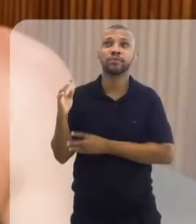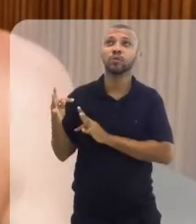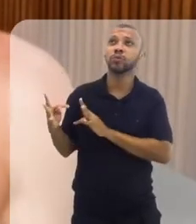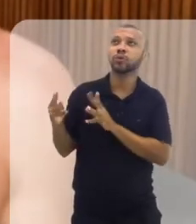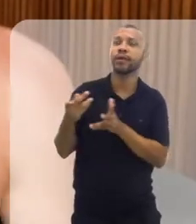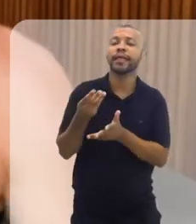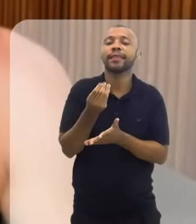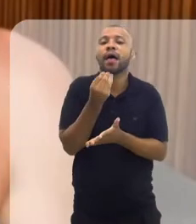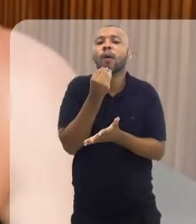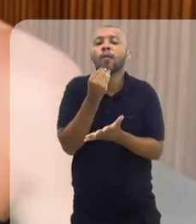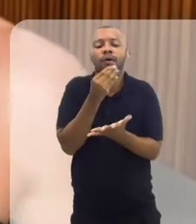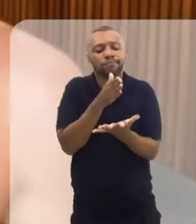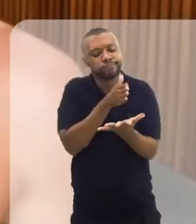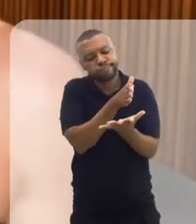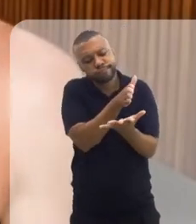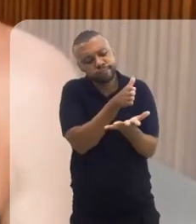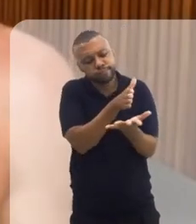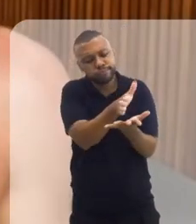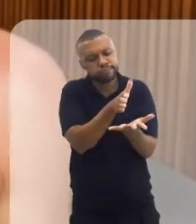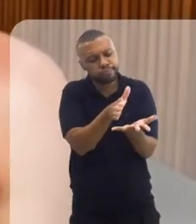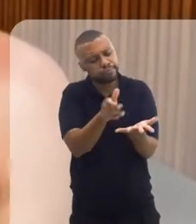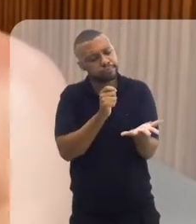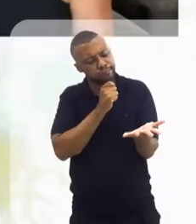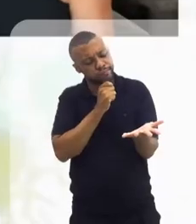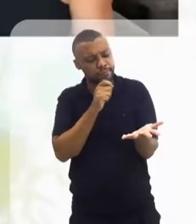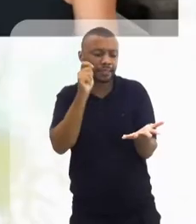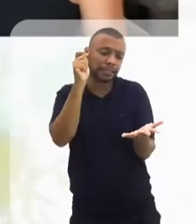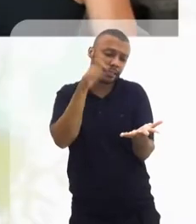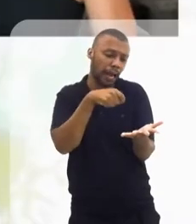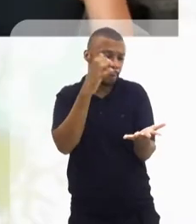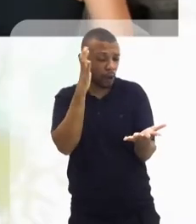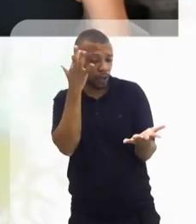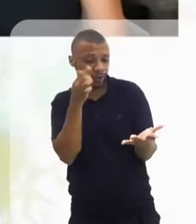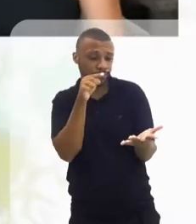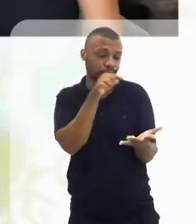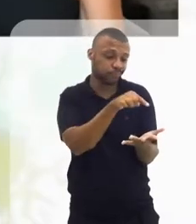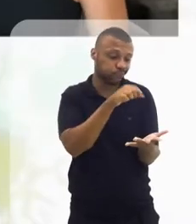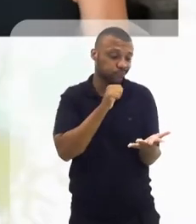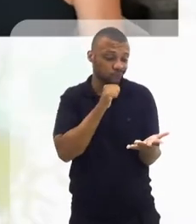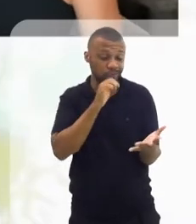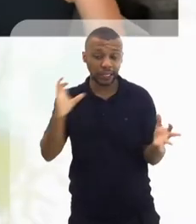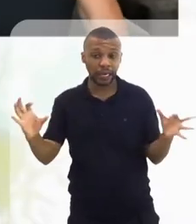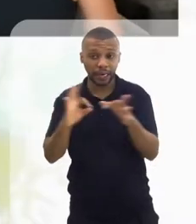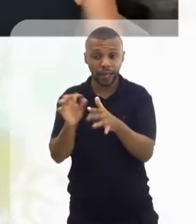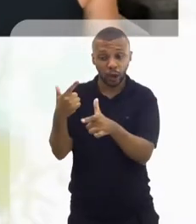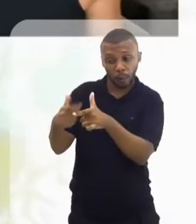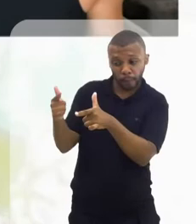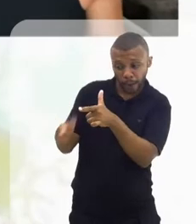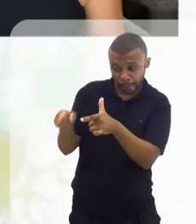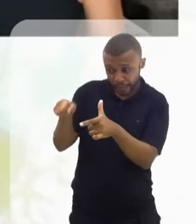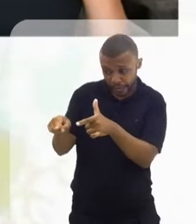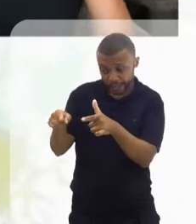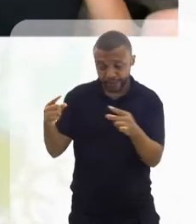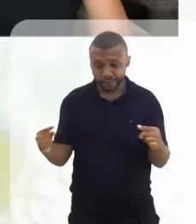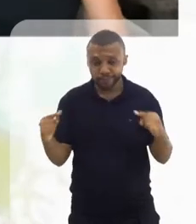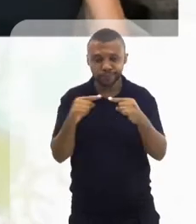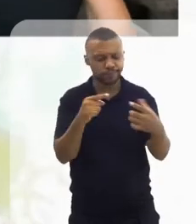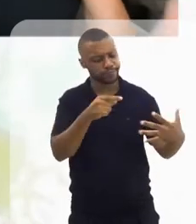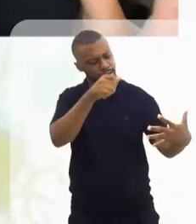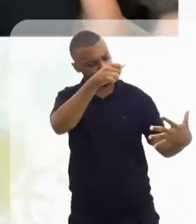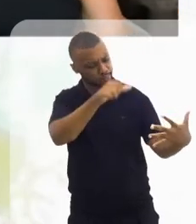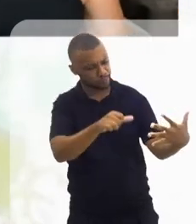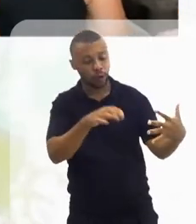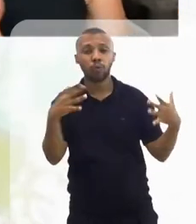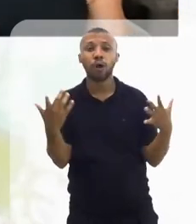as possibilidades, todas as vertentes possíveis, né, de resoluções que eu posso dar àquele meu problema e vejo qual é